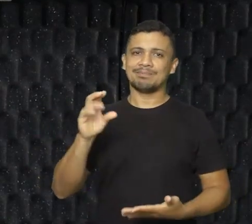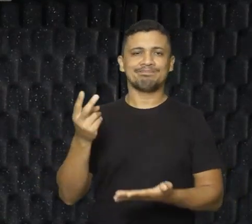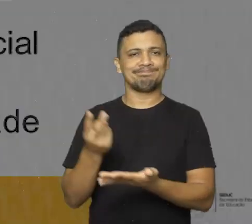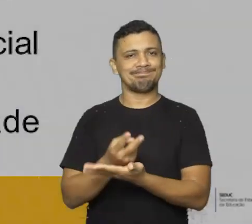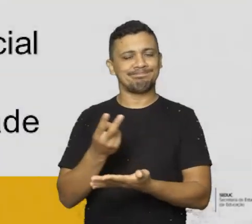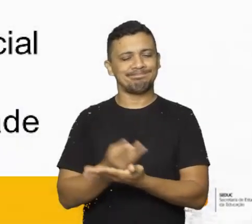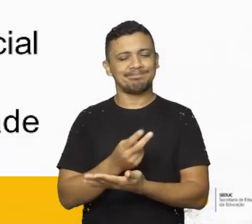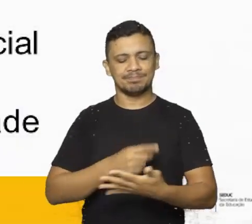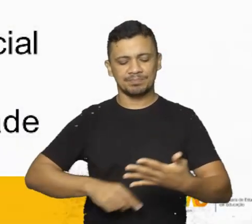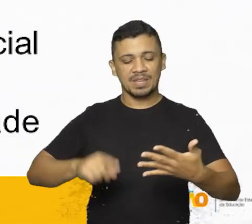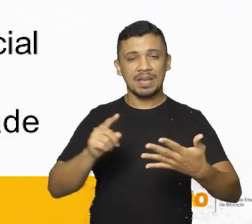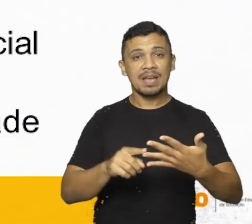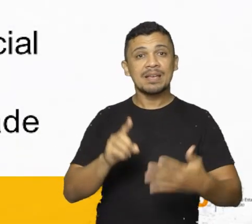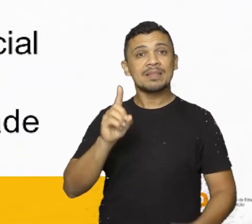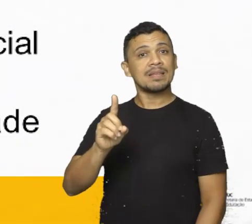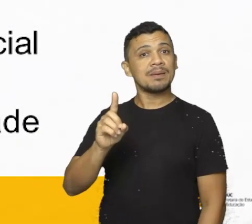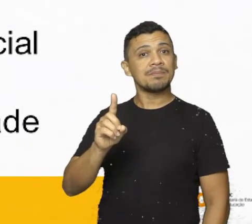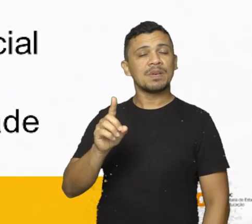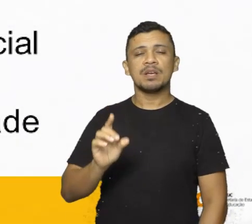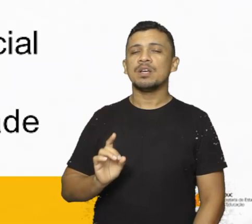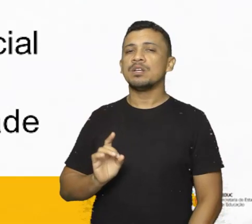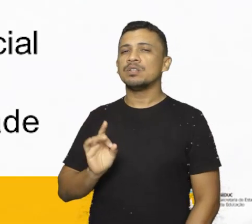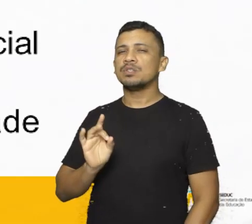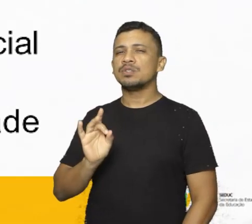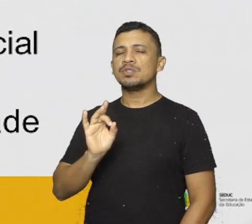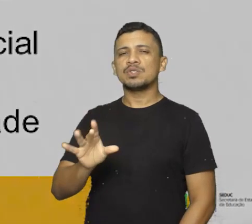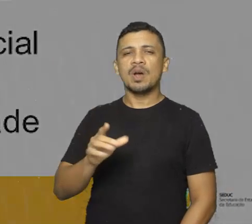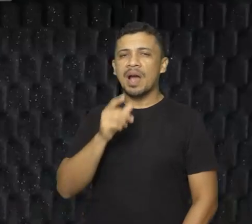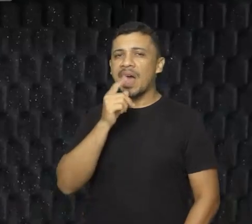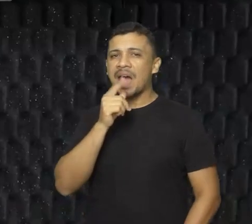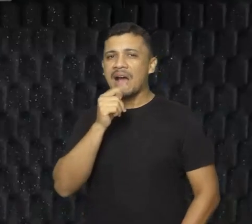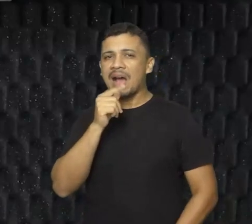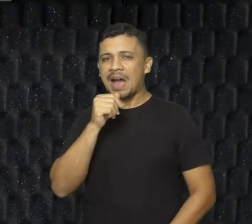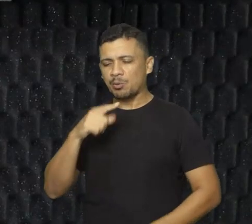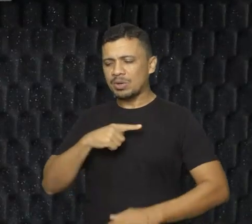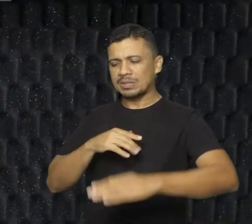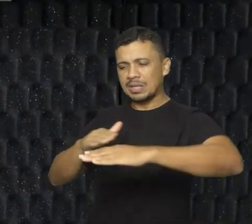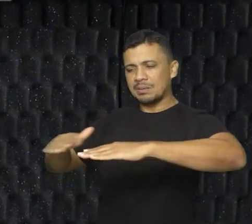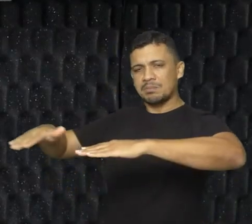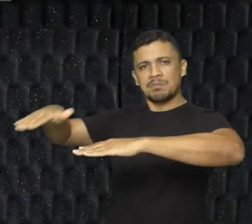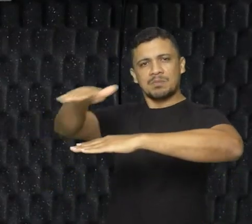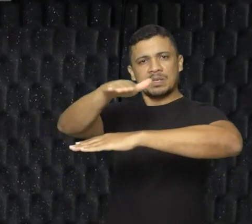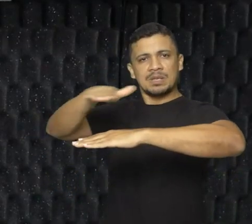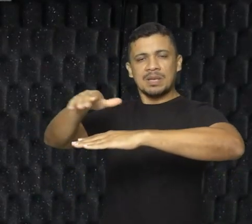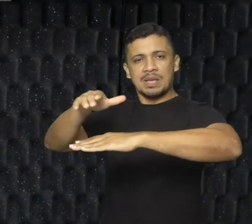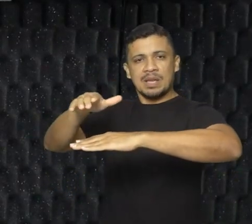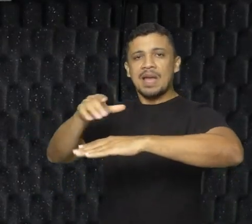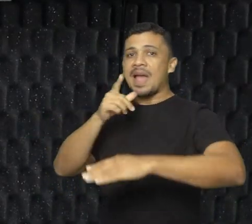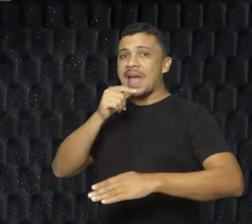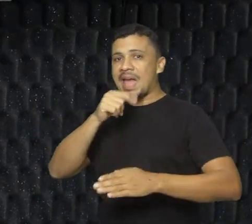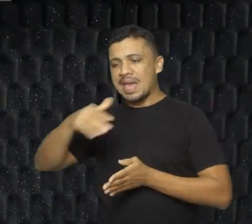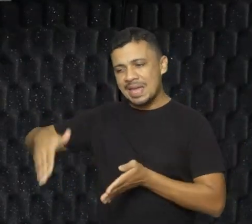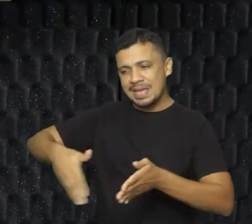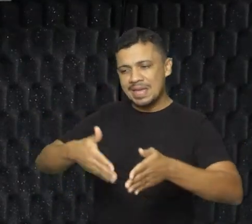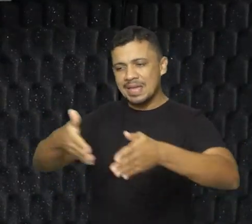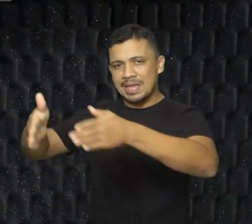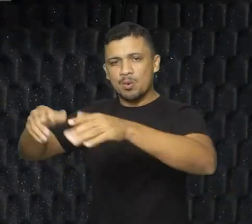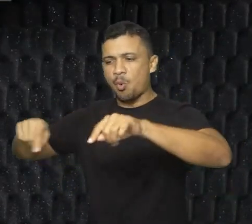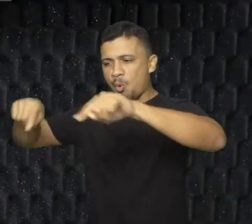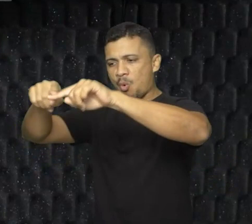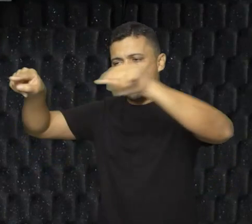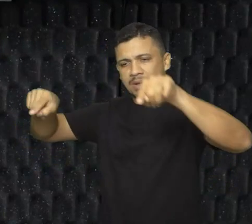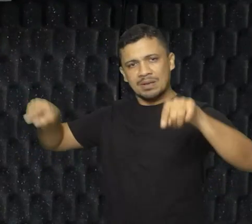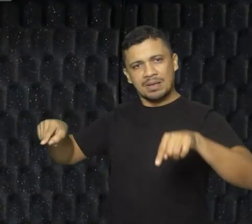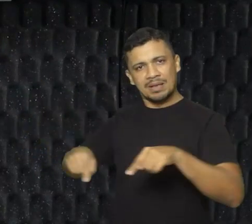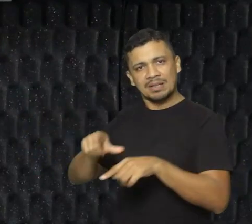requisito. D. Apenas a disponibilidade de água superficial existente nos rios e lagos. Lembre-se que eu estou falando também